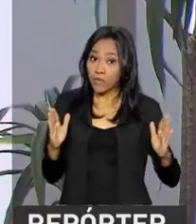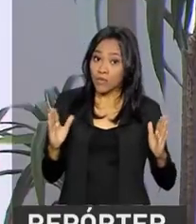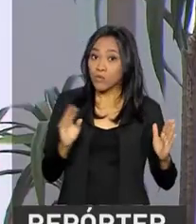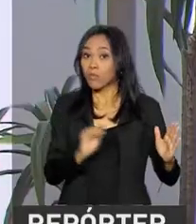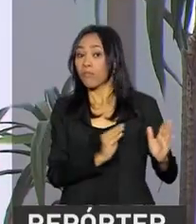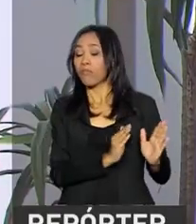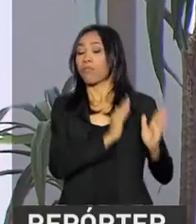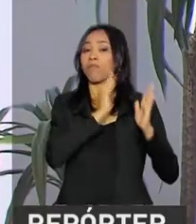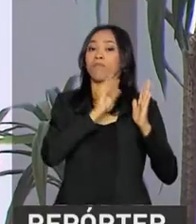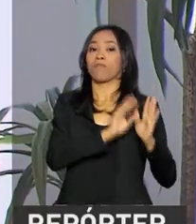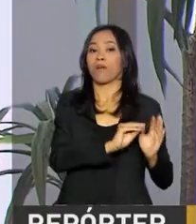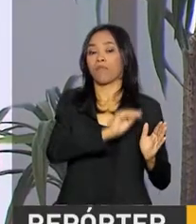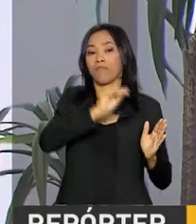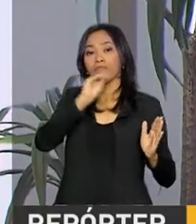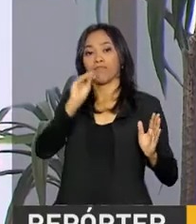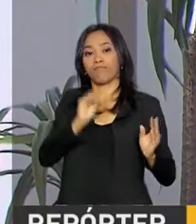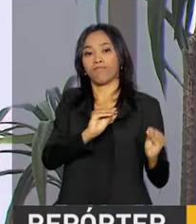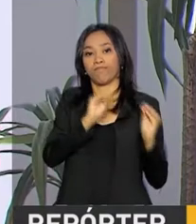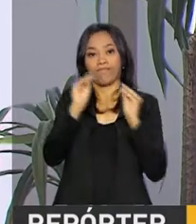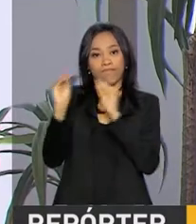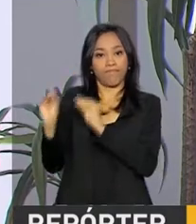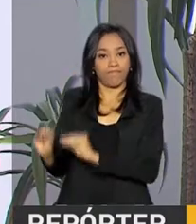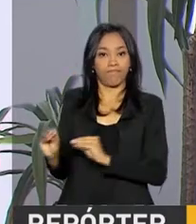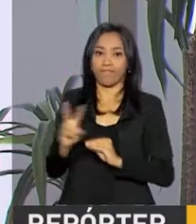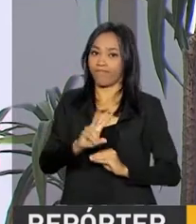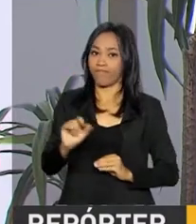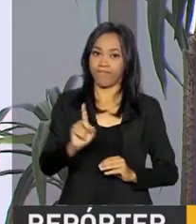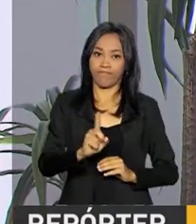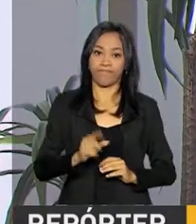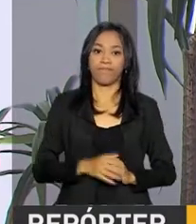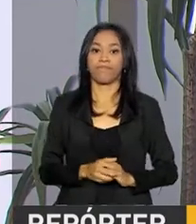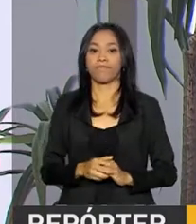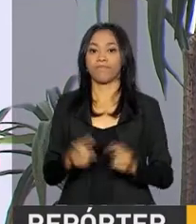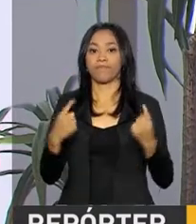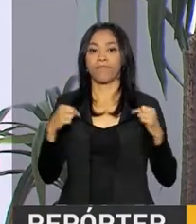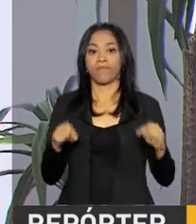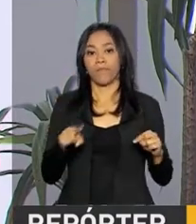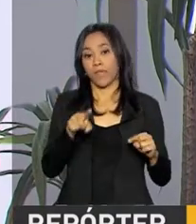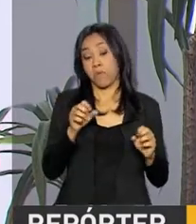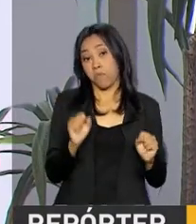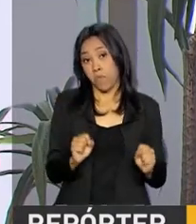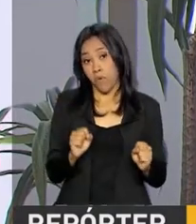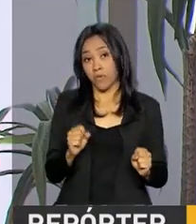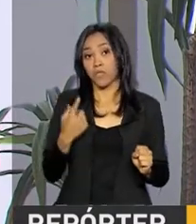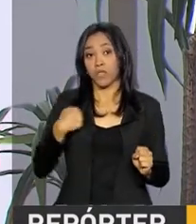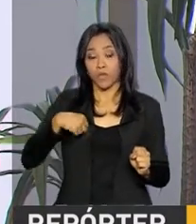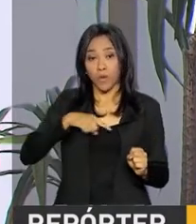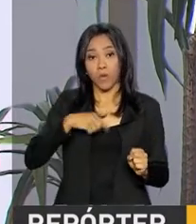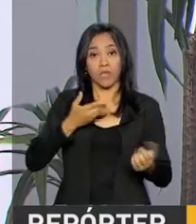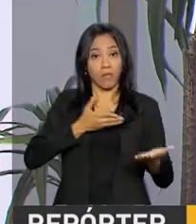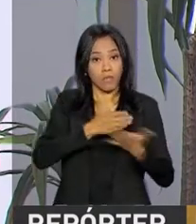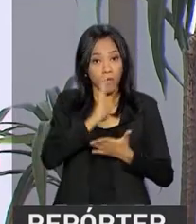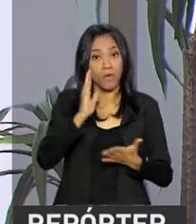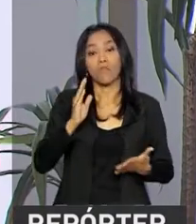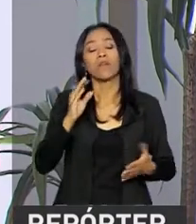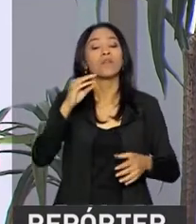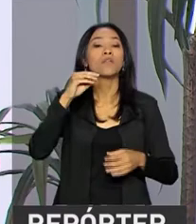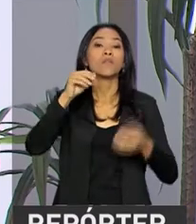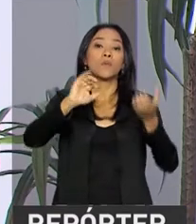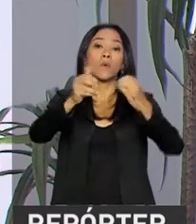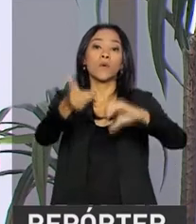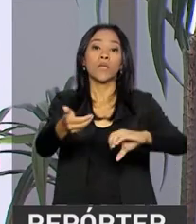Não deixe de fazer, até porque pode ser que a gente aprove no Congresso Nacional um novo sistema